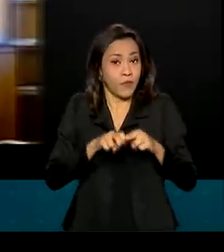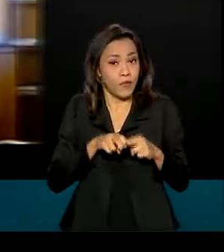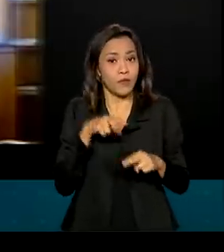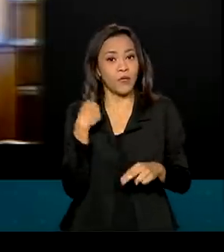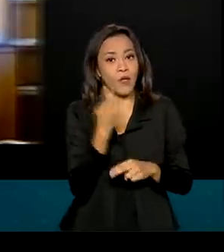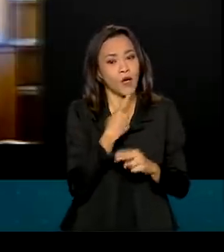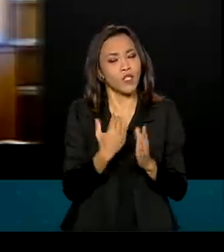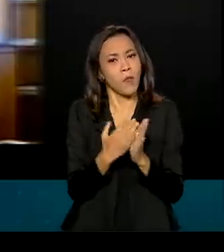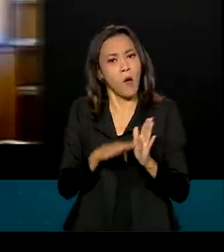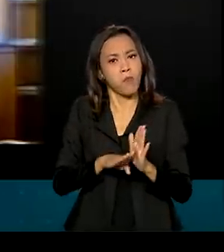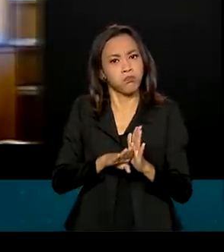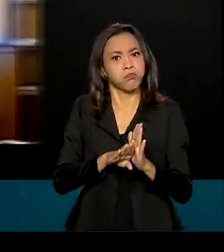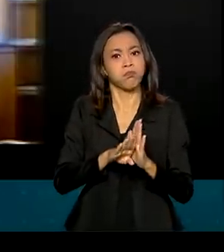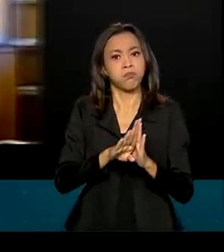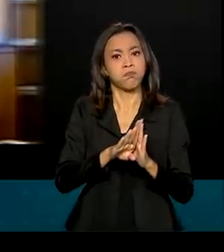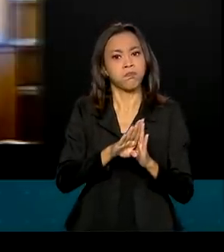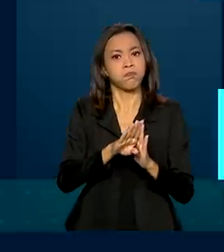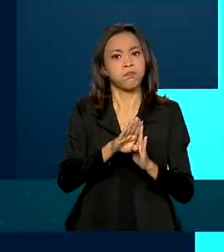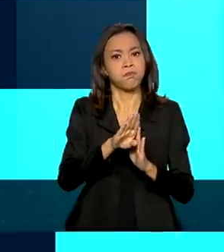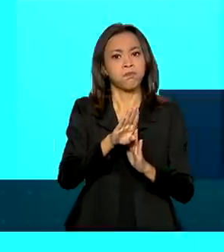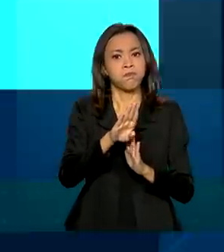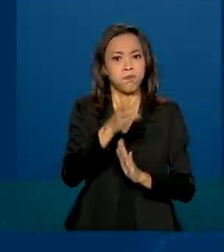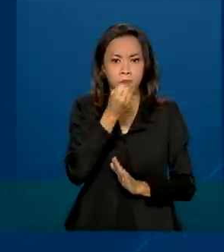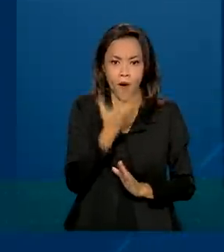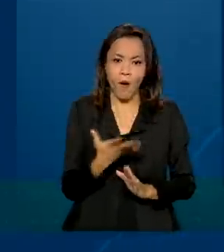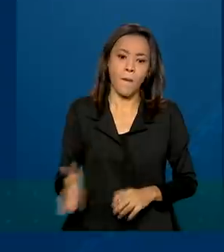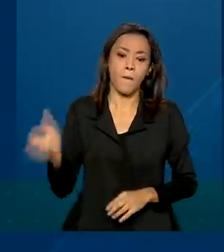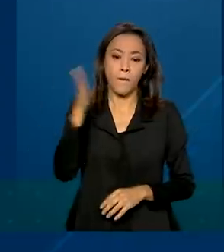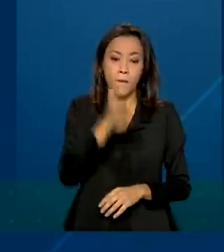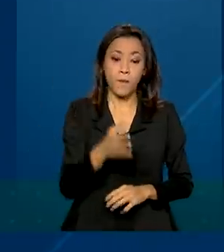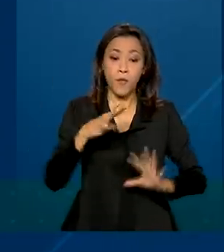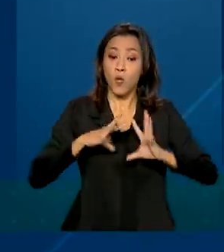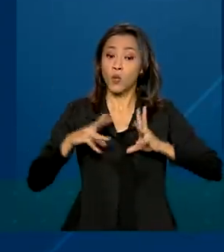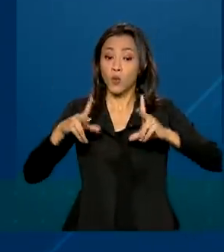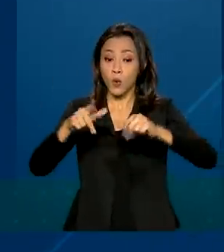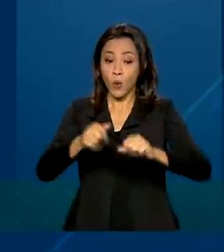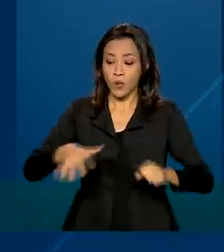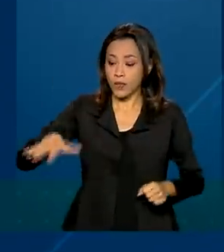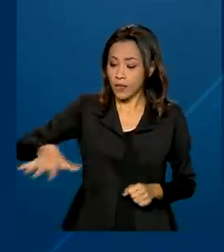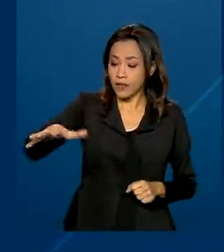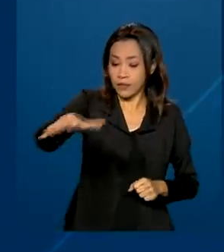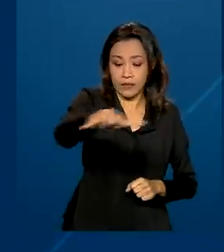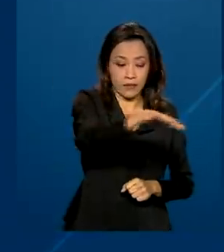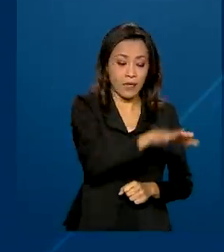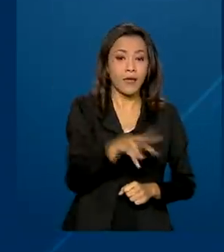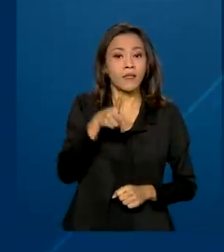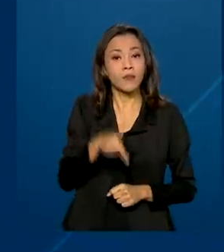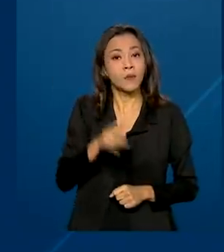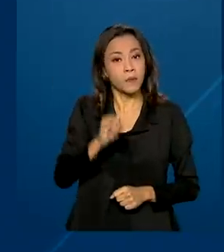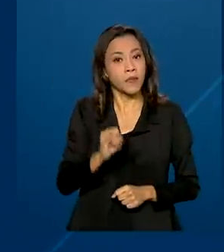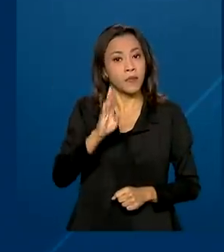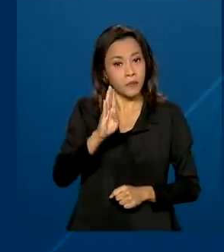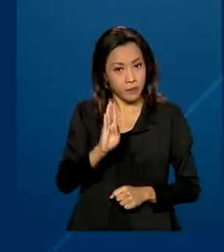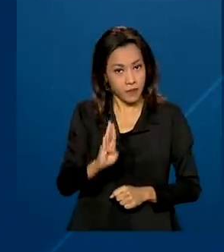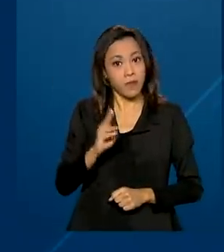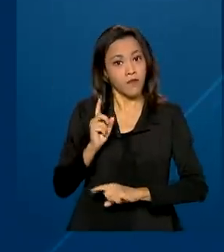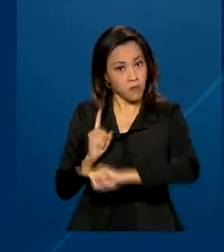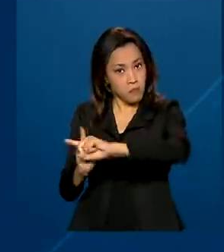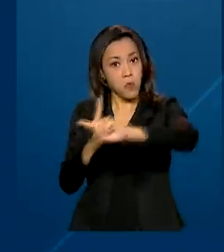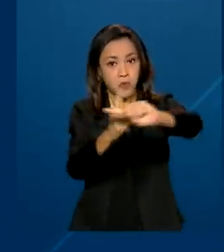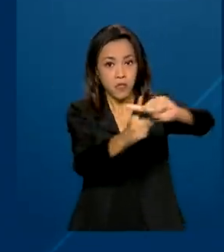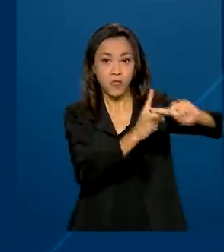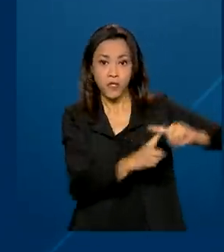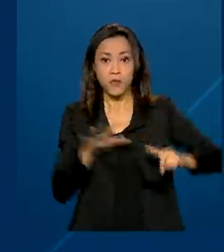realmente a taxas bem maiores. Todos os setores do PIB tiveram desempenho positivo no início de 2021. A